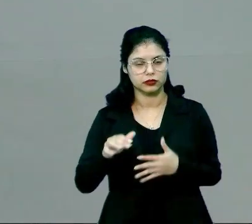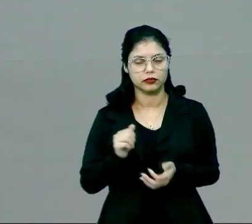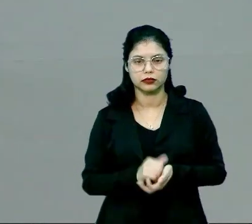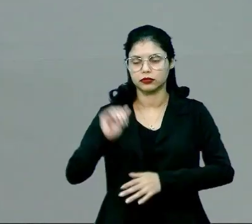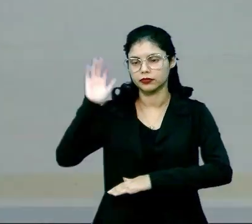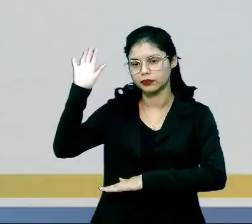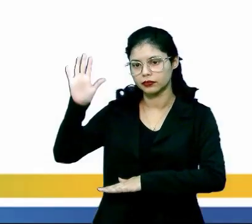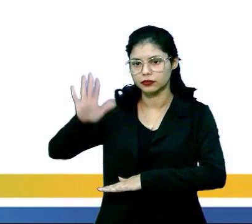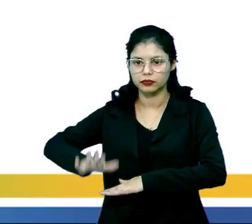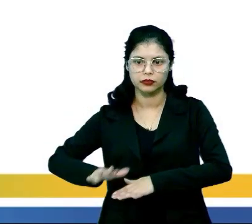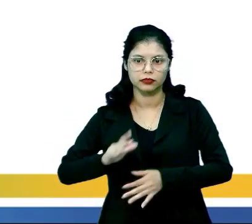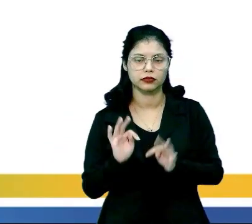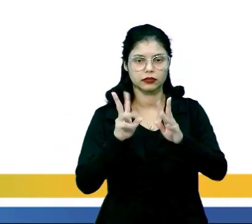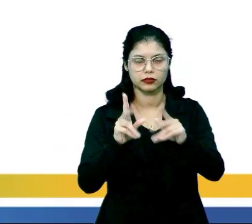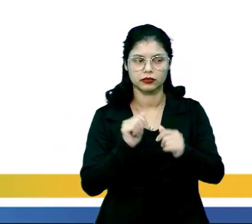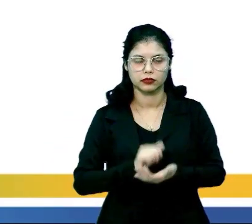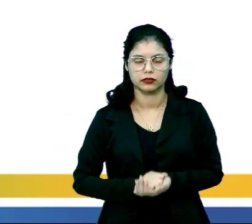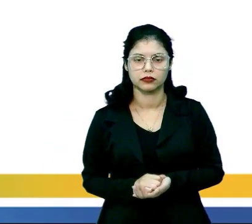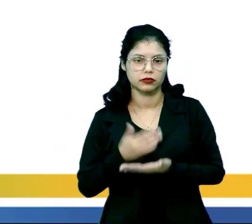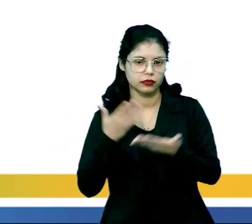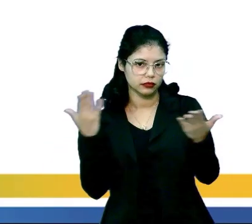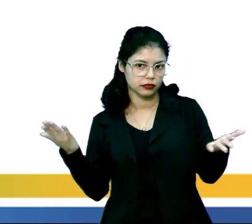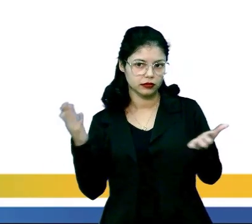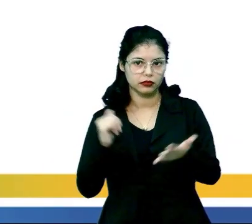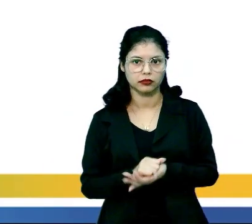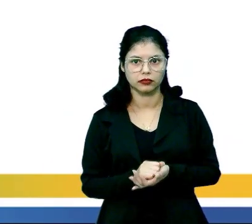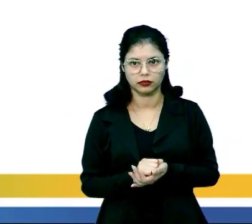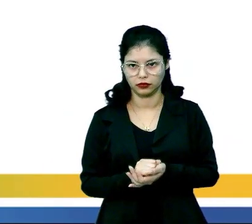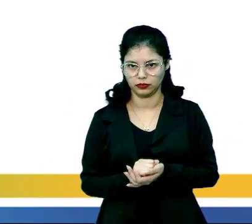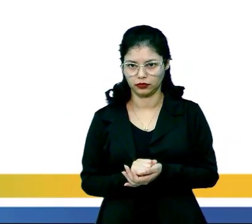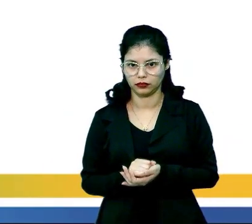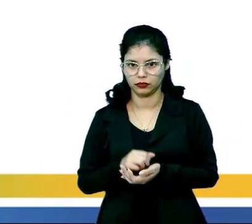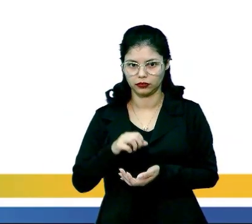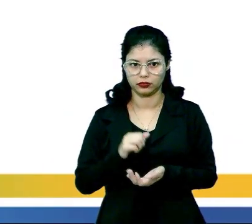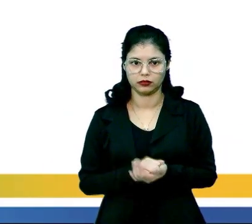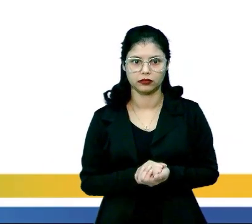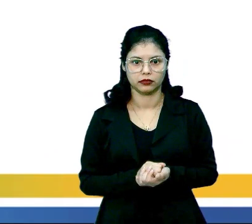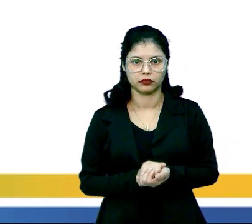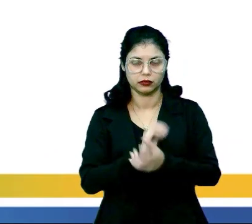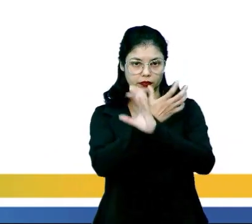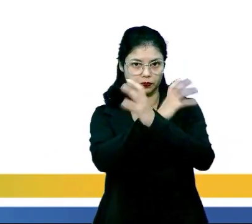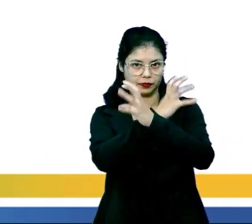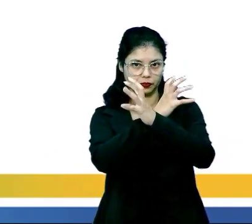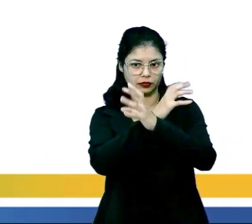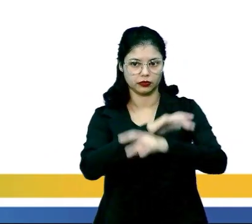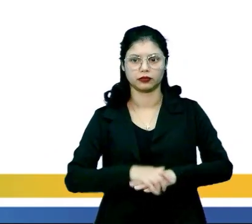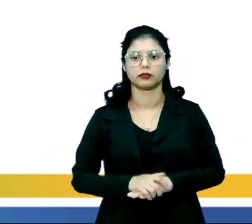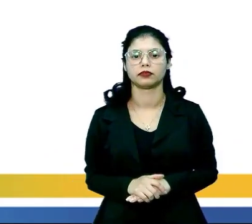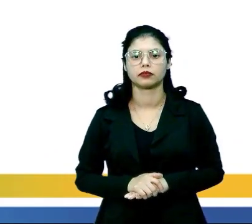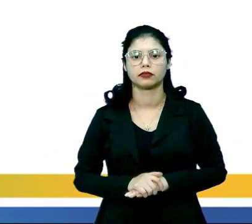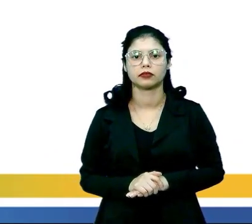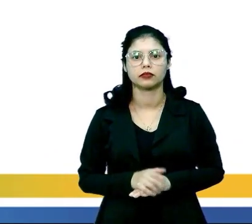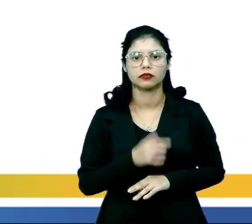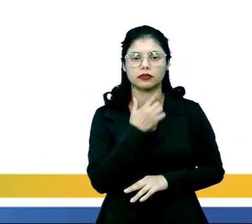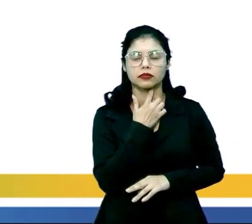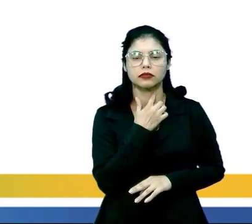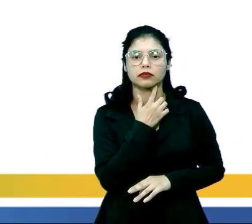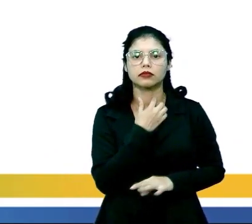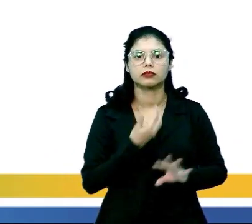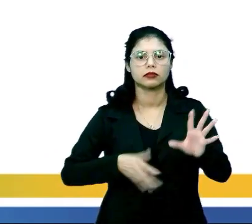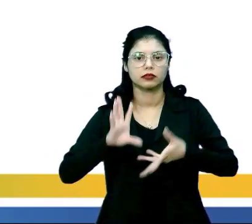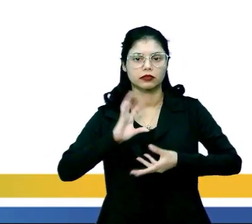ergue o braço, abaixa o braço, tá certo? Então, isso aí é o músculo estriado esquelético, tá certo? Então, em